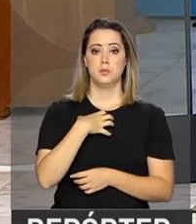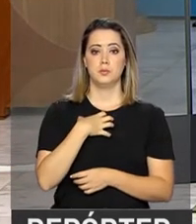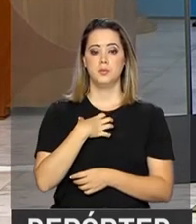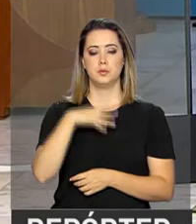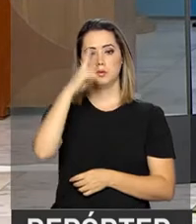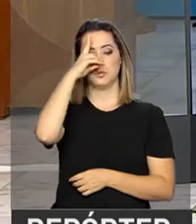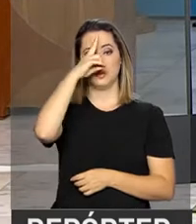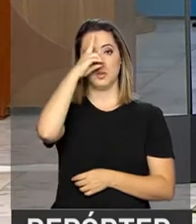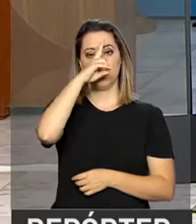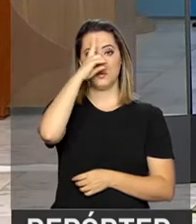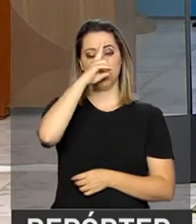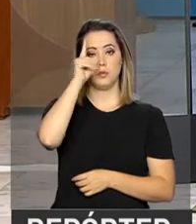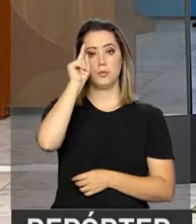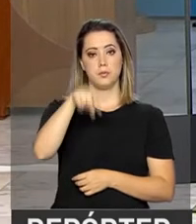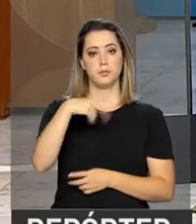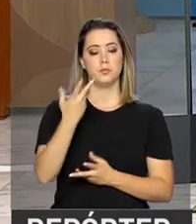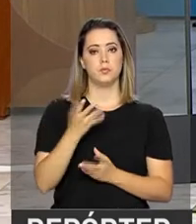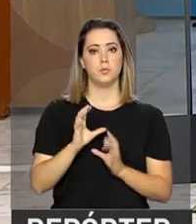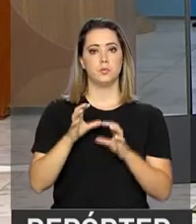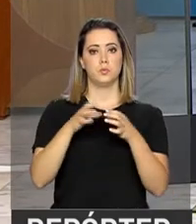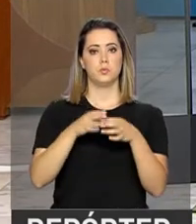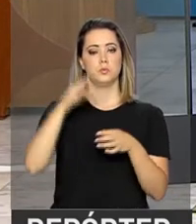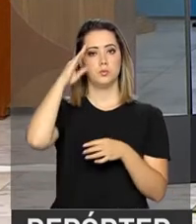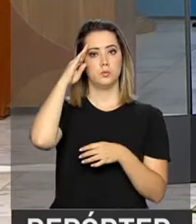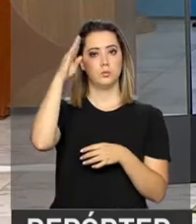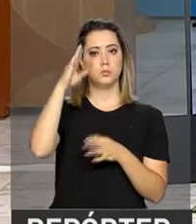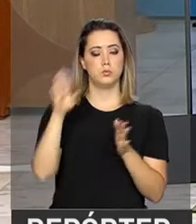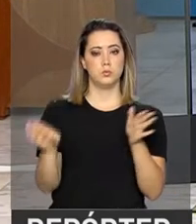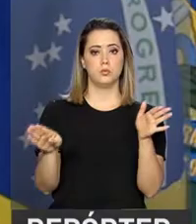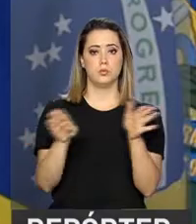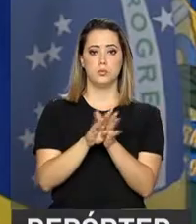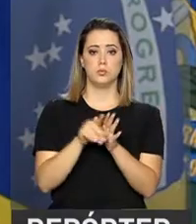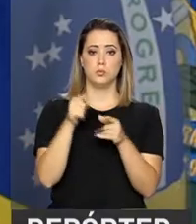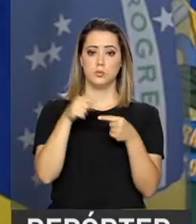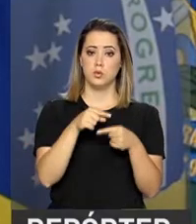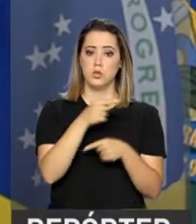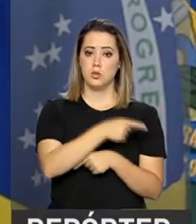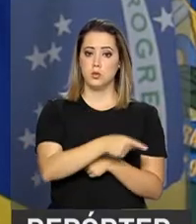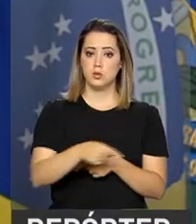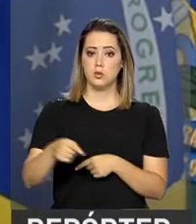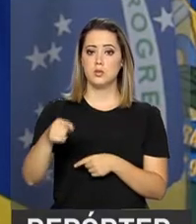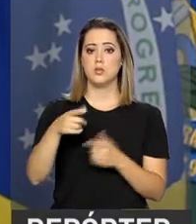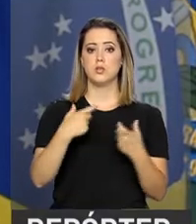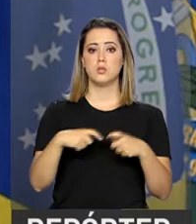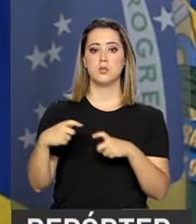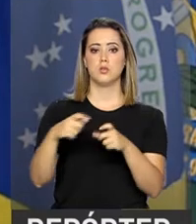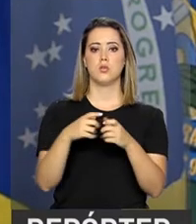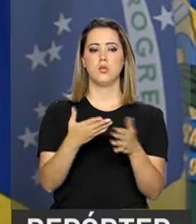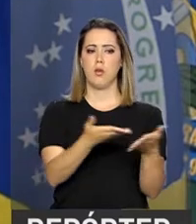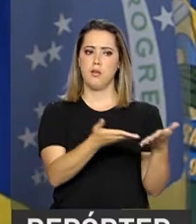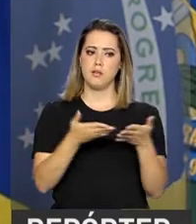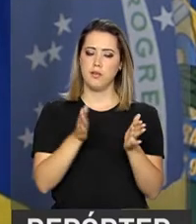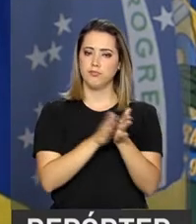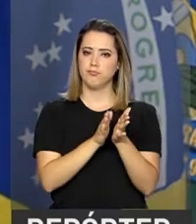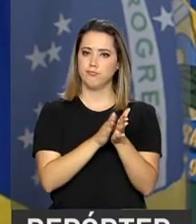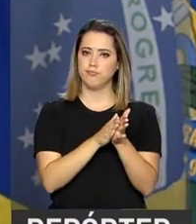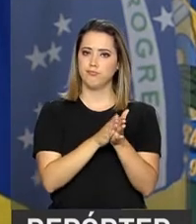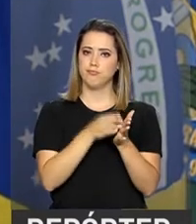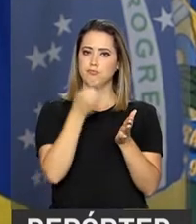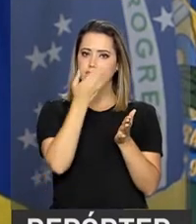e relembrar que quando as Forças Armadas chegam nesses estados, elas são recebidas com aplausos, o